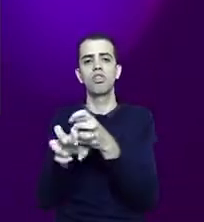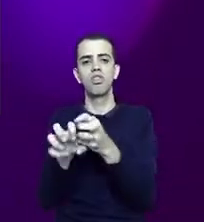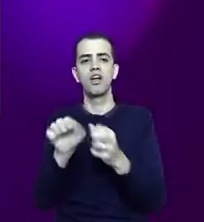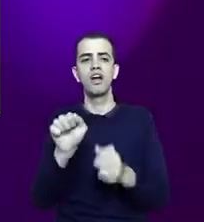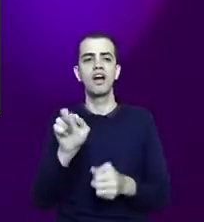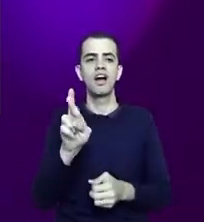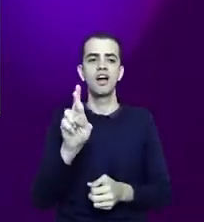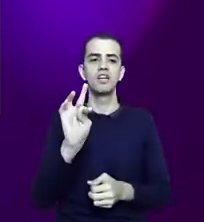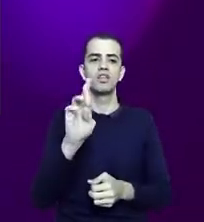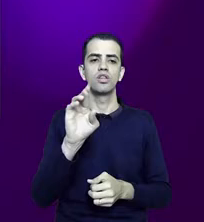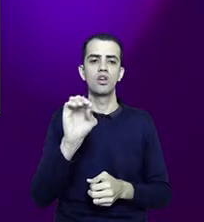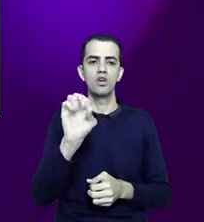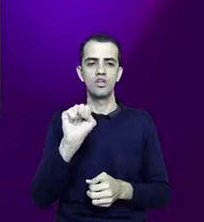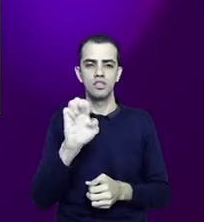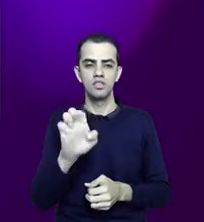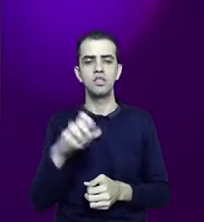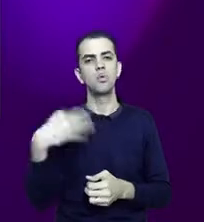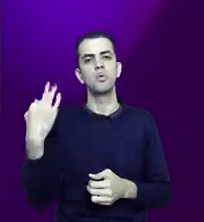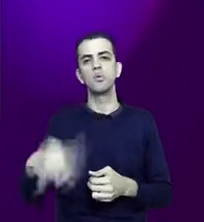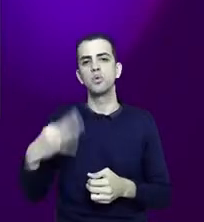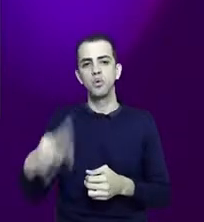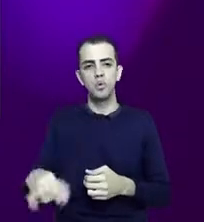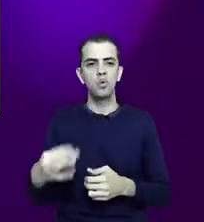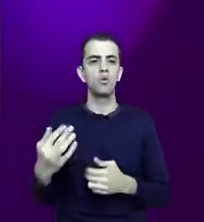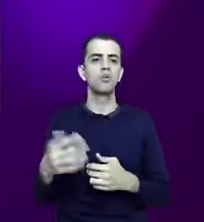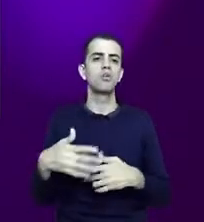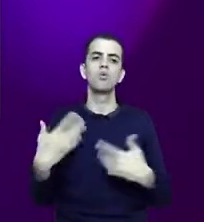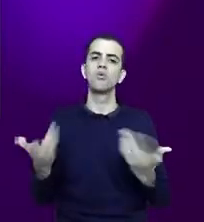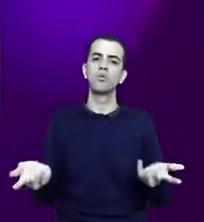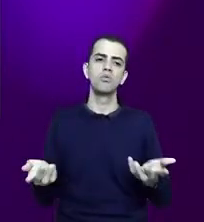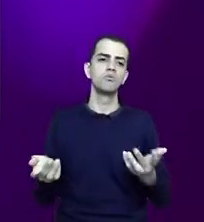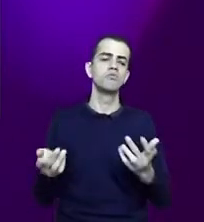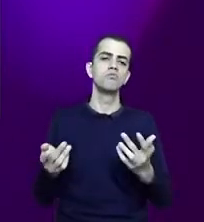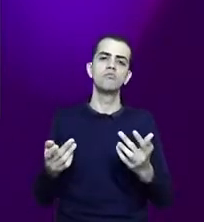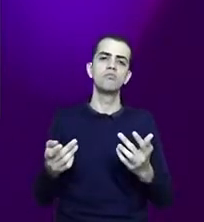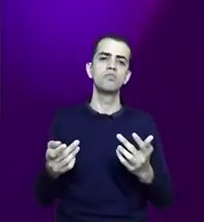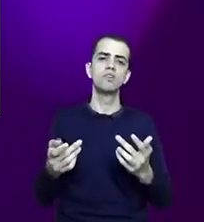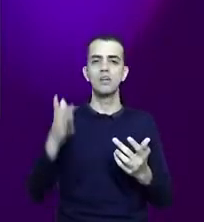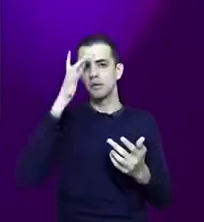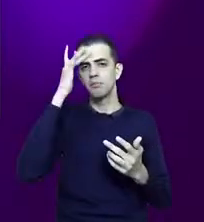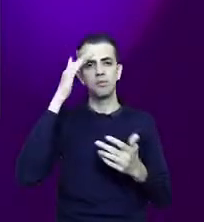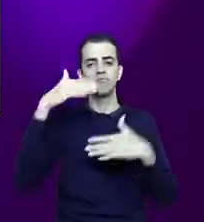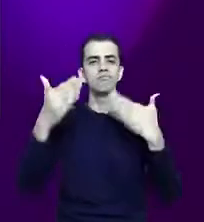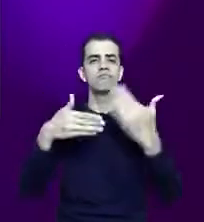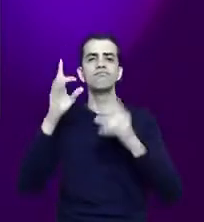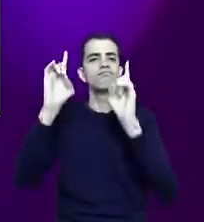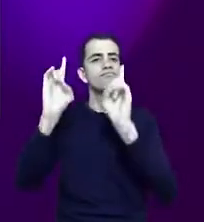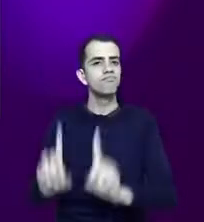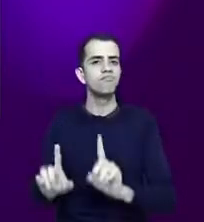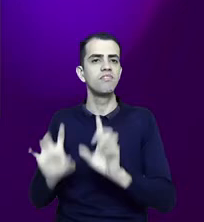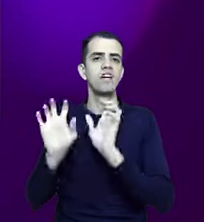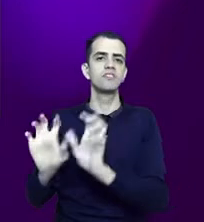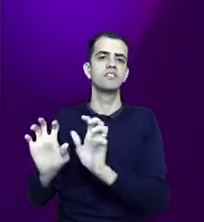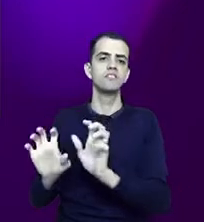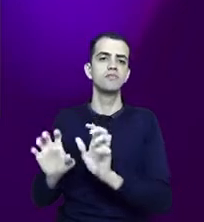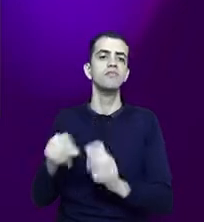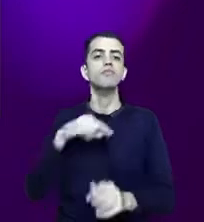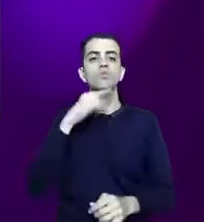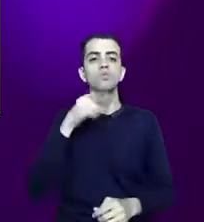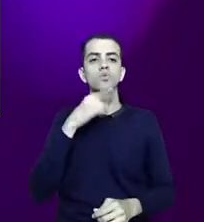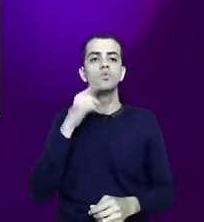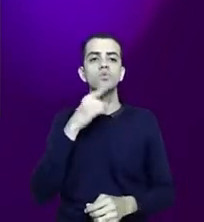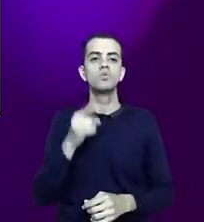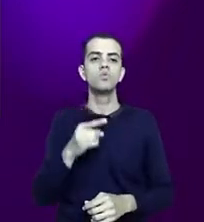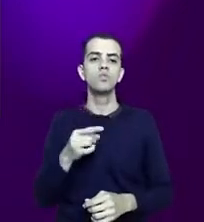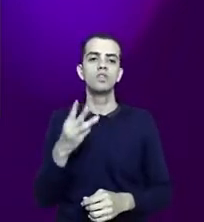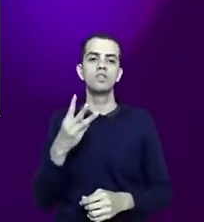de função, e muitas vezes situações que são incapacitantes aí para o nosso paciente. A gente sabe que cerca de 30%